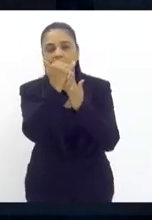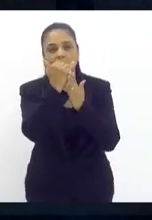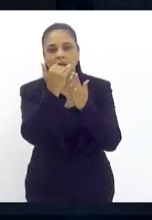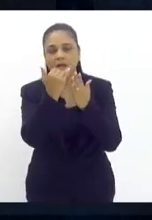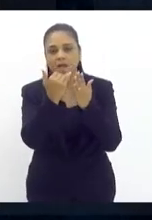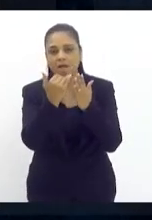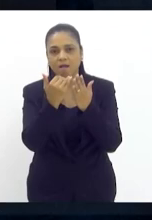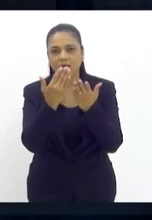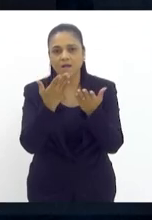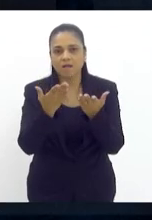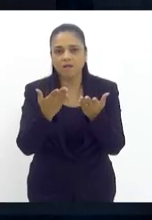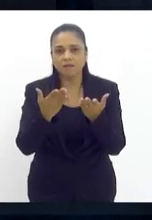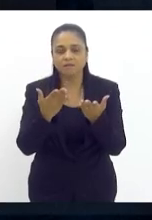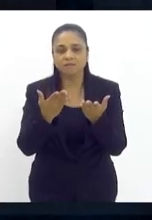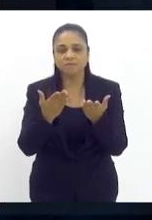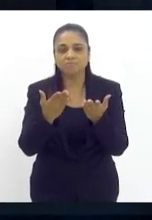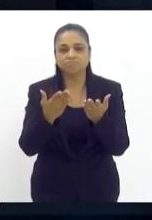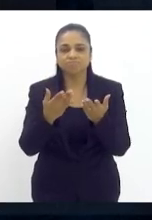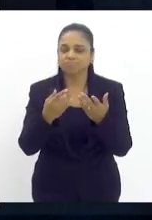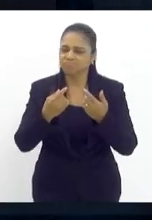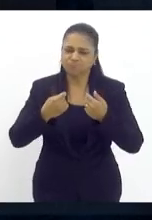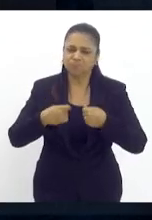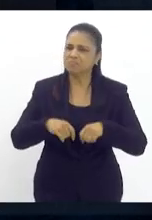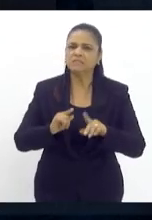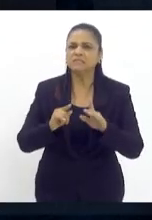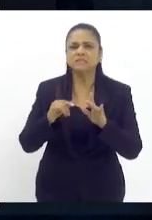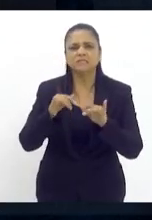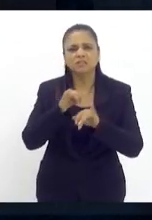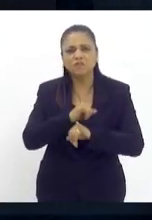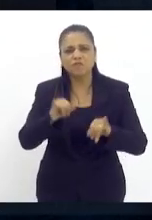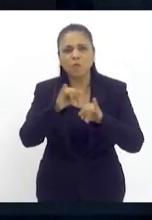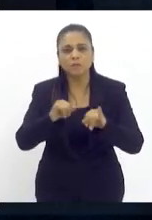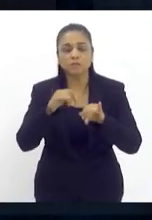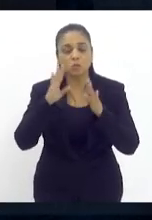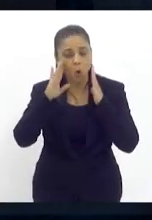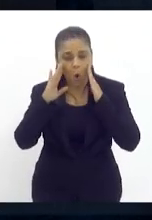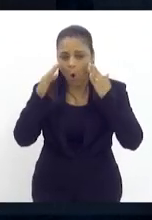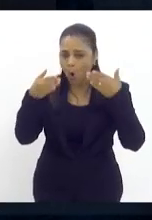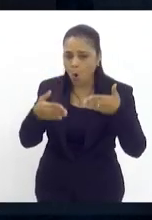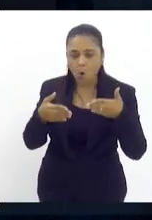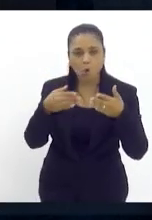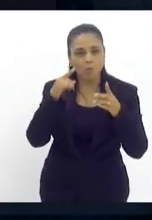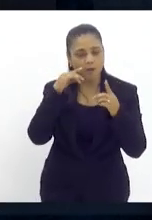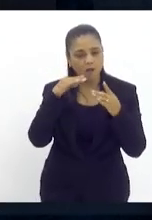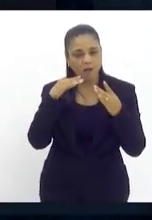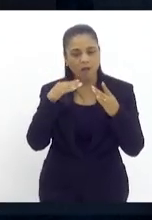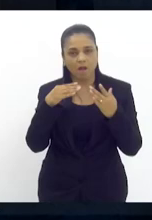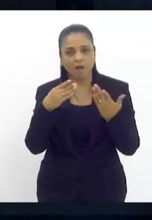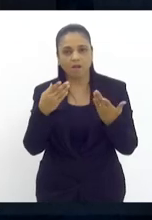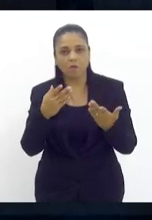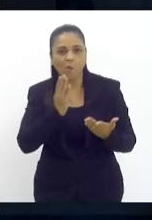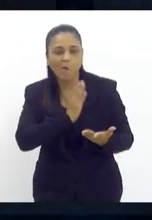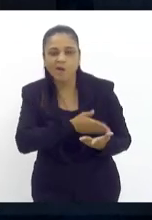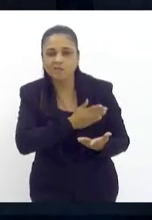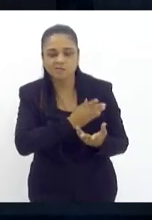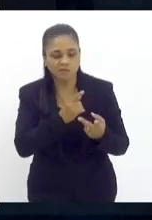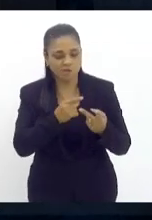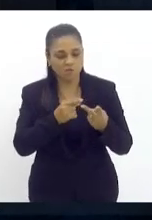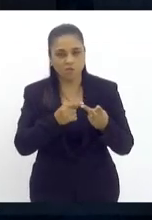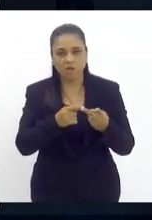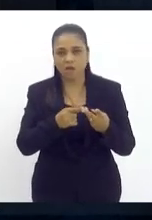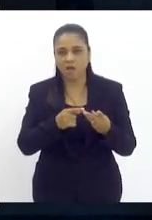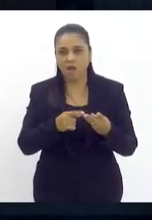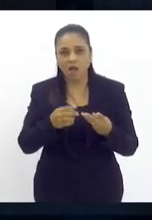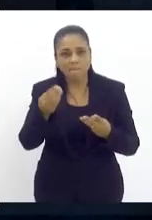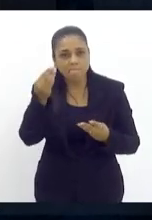Muita informação, né, desnecessária, que ocupa a nossa atenção, que ocupa o nosso coração, que ocupa